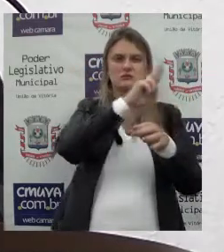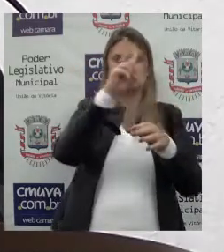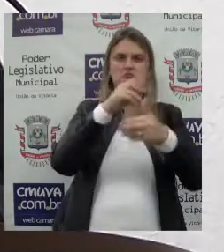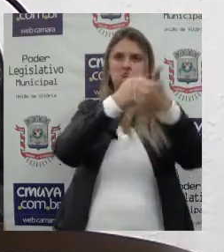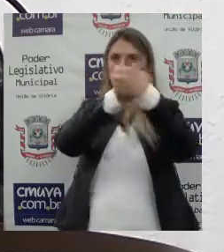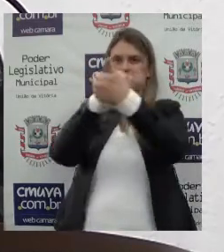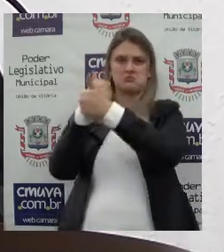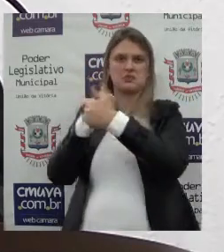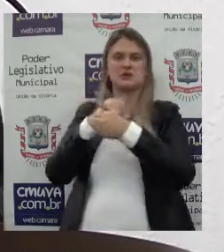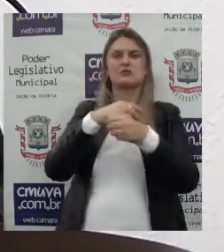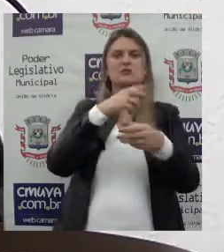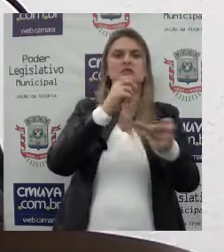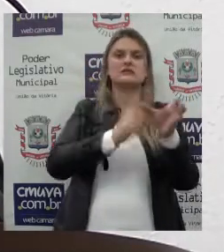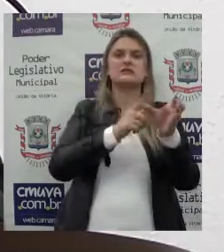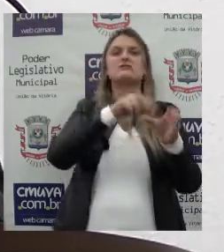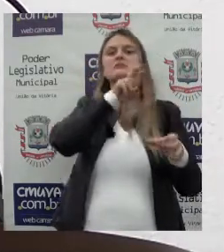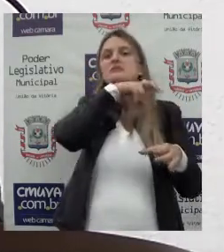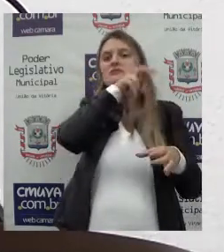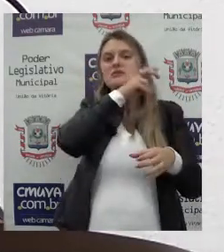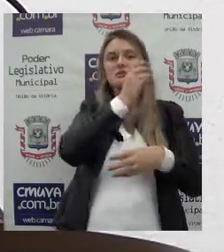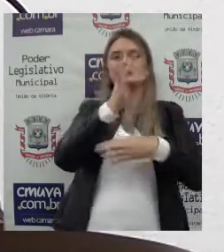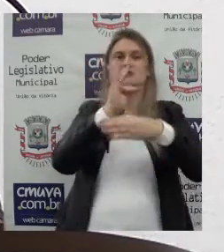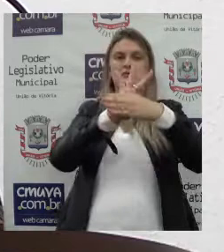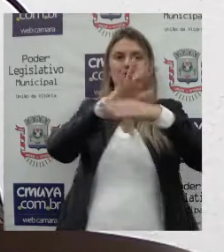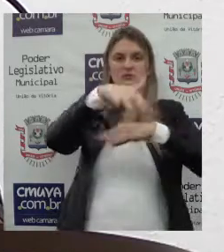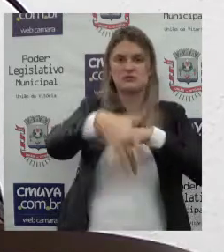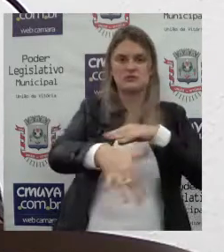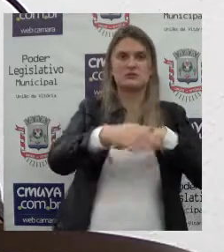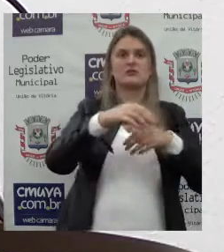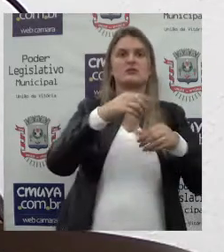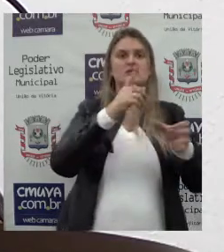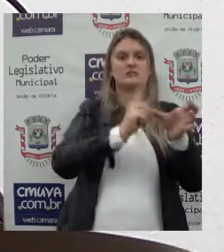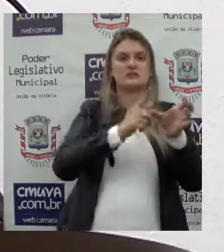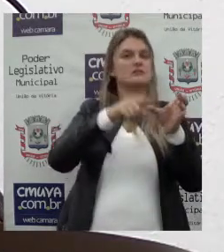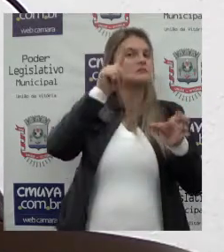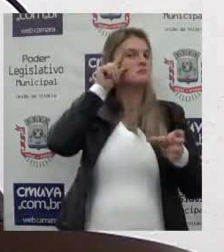alguma cidade de porte de Hernando Vitória, ou mesmo o Cascavel, Foz do Iguaçu,